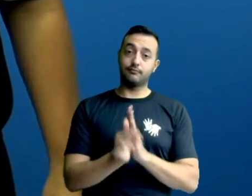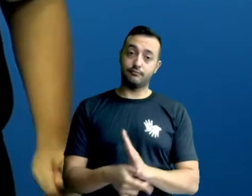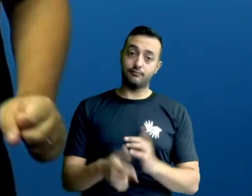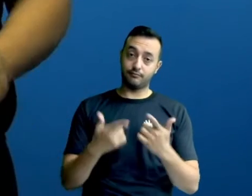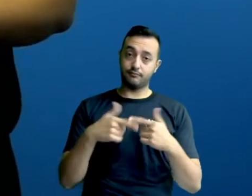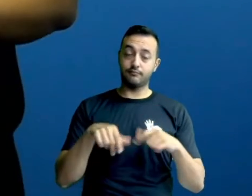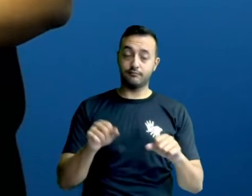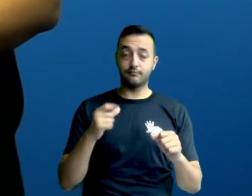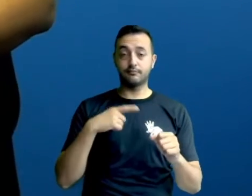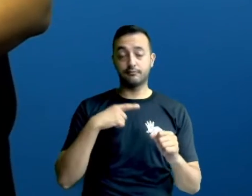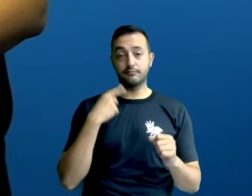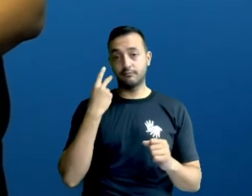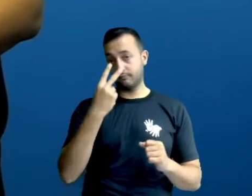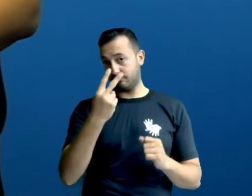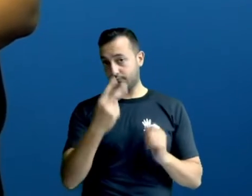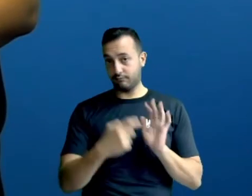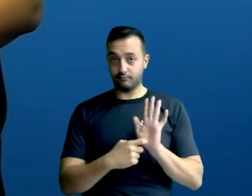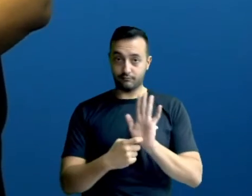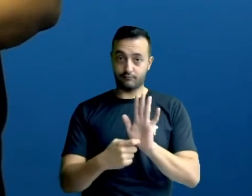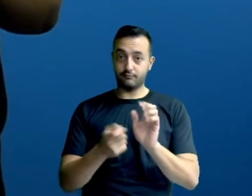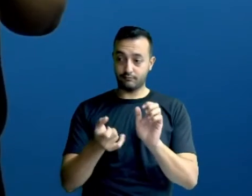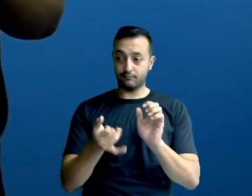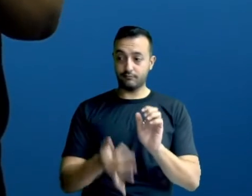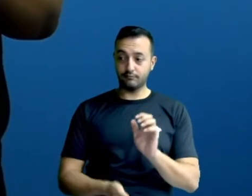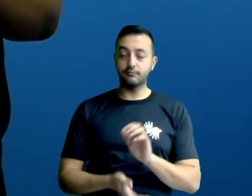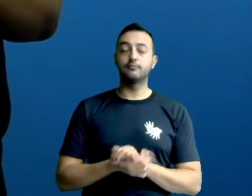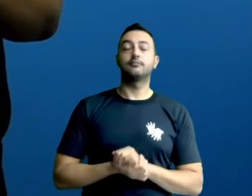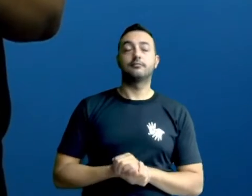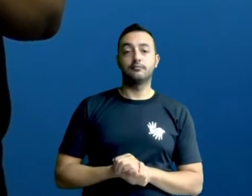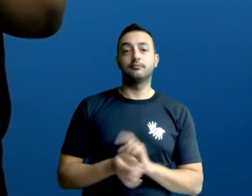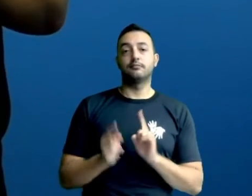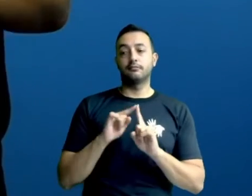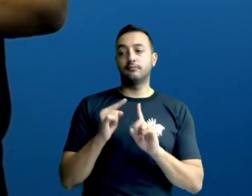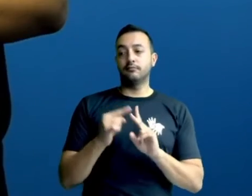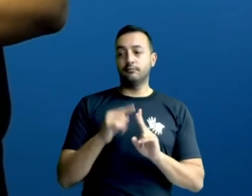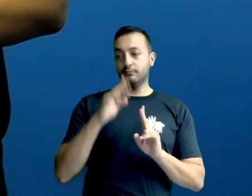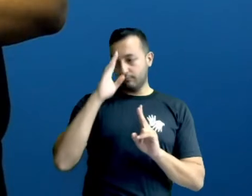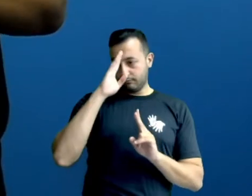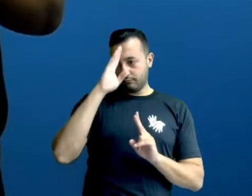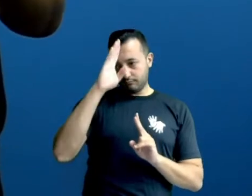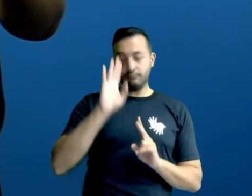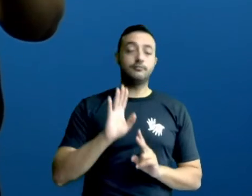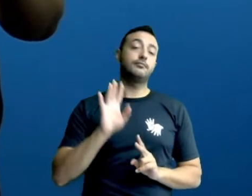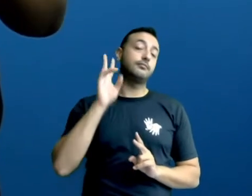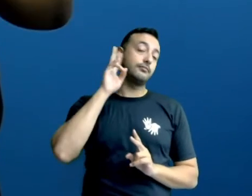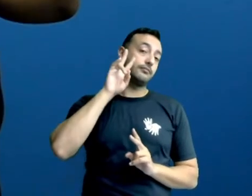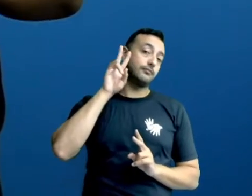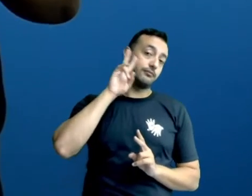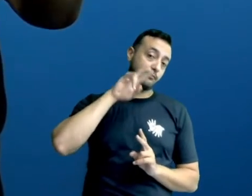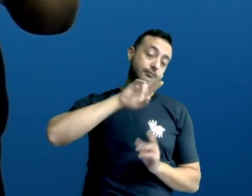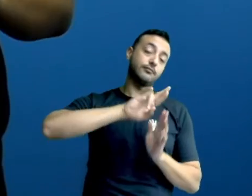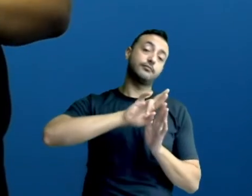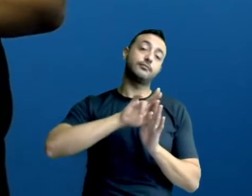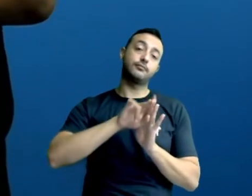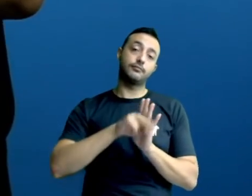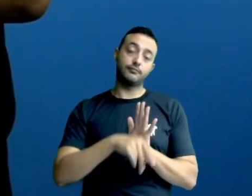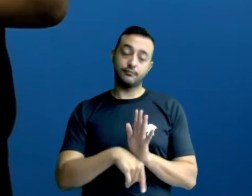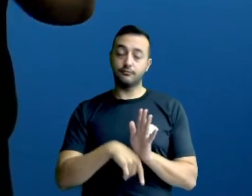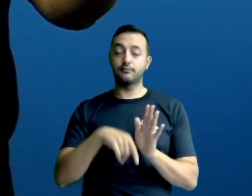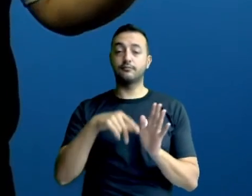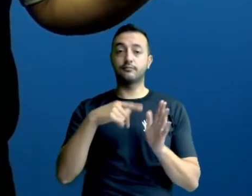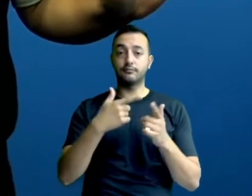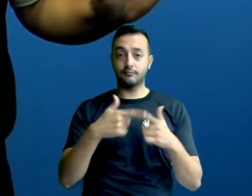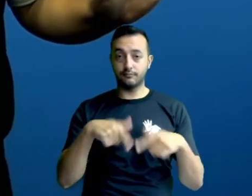vou destacar 2 para vocês. 2 principais. Lembrando que os recursos de figura de linguagem eles